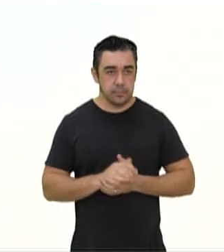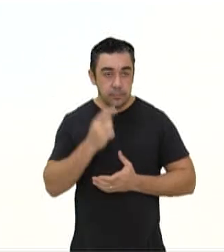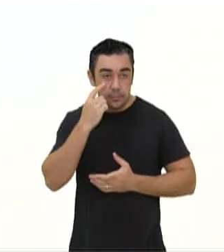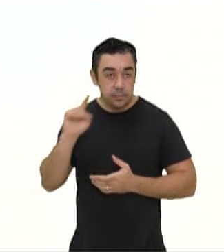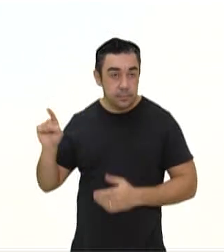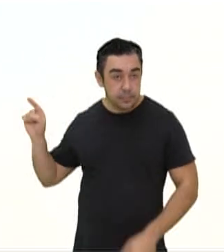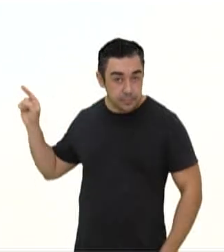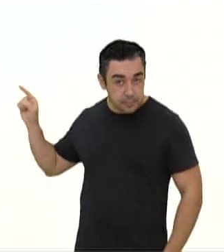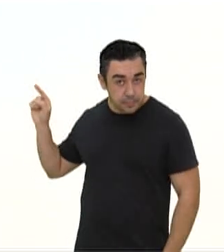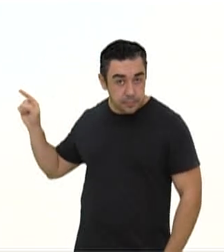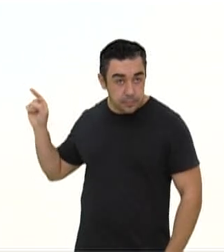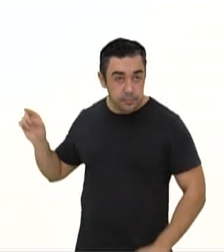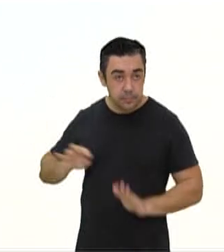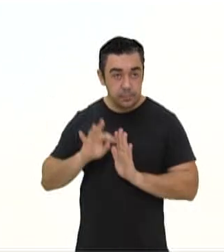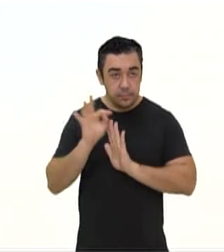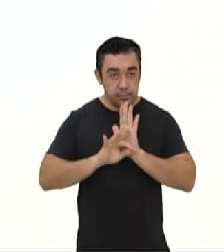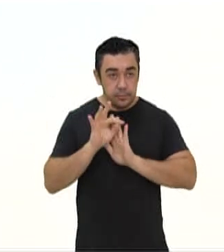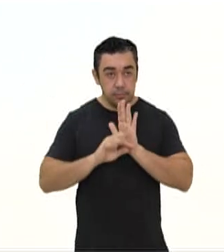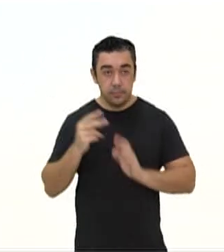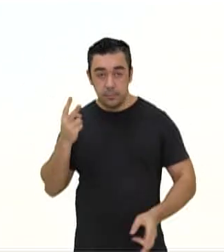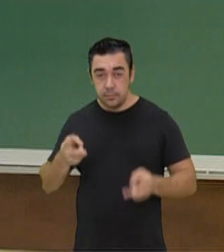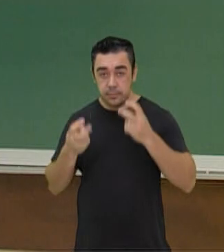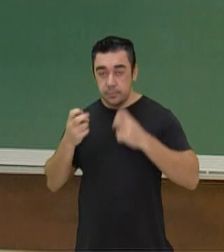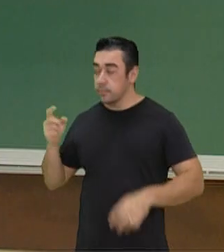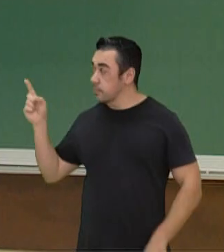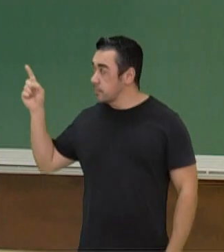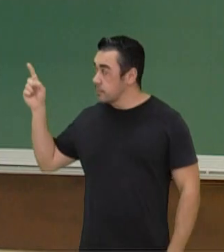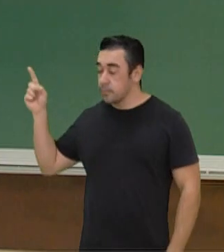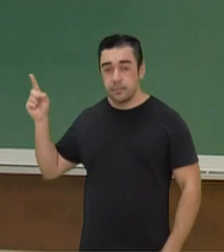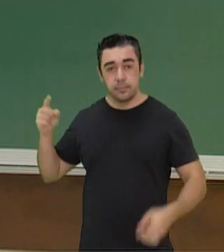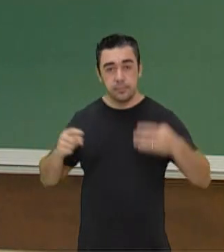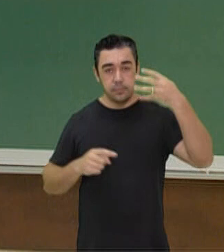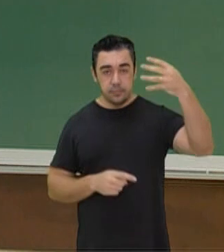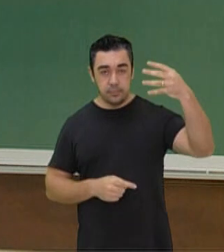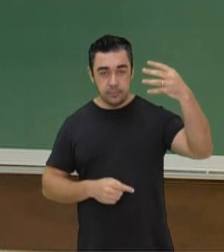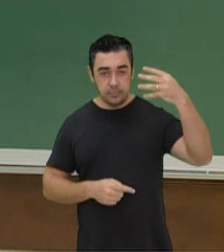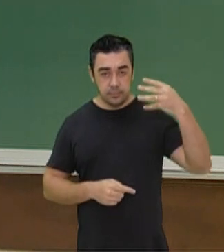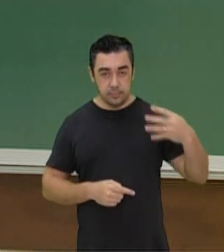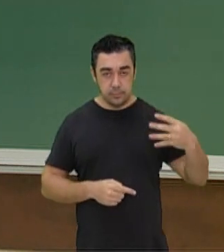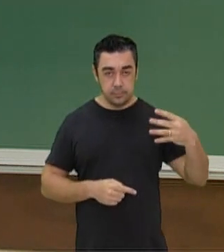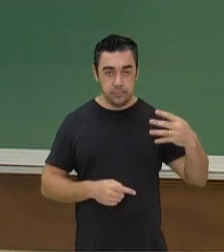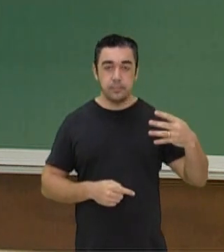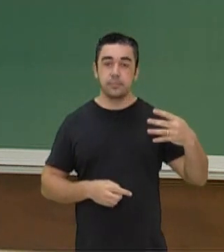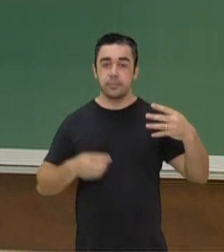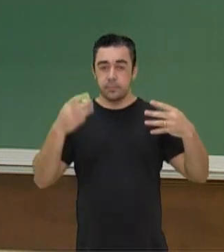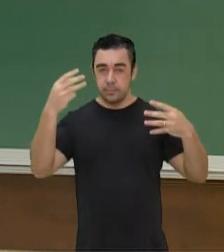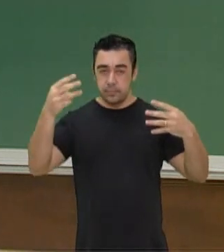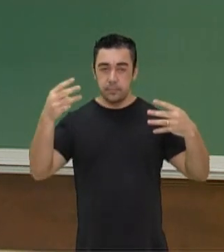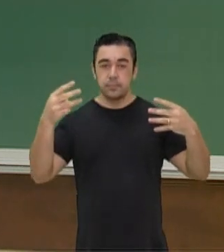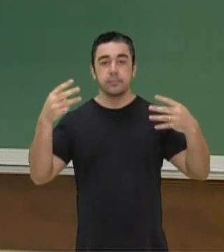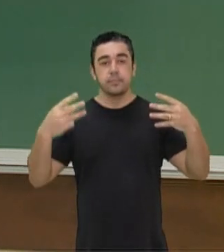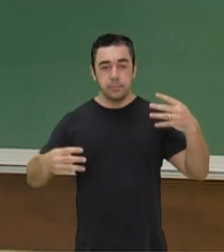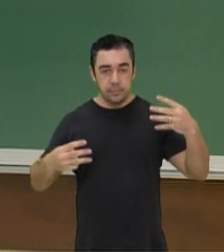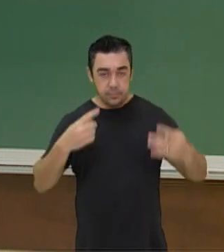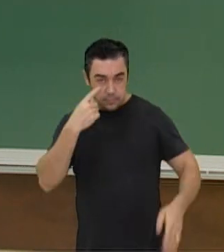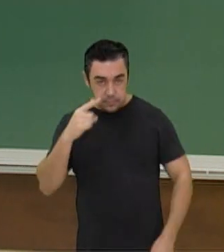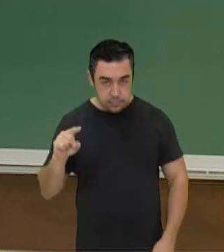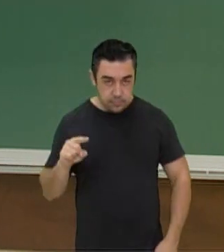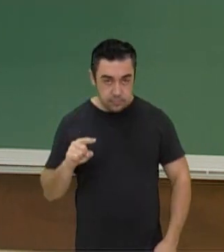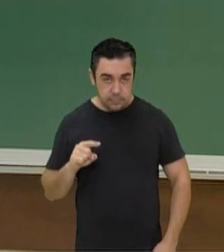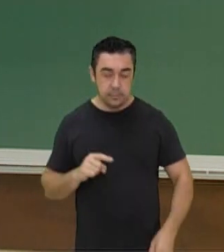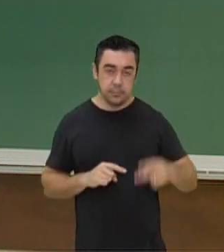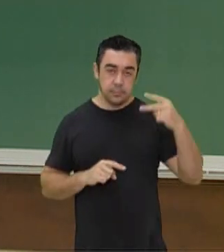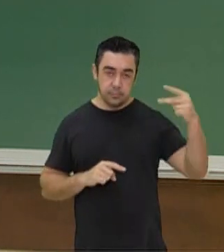verificando ali, né, nós temos aqui, ó, 4, 4, 3, 3. Então,